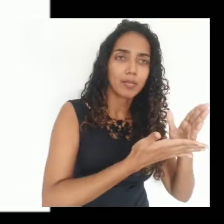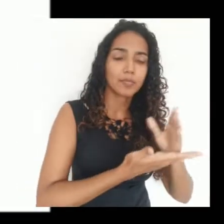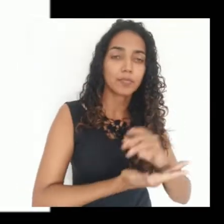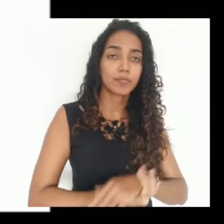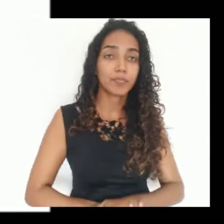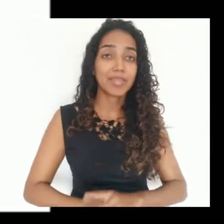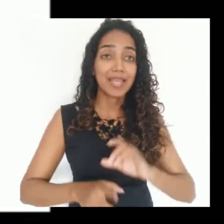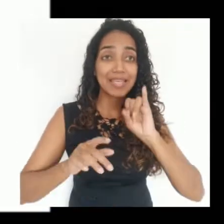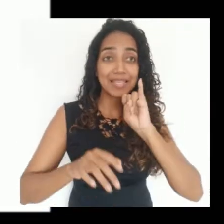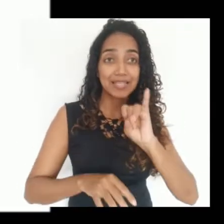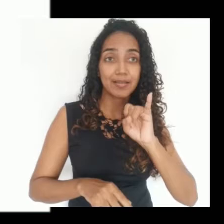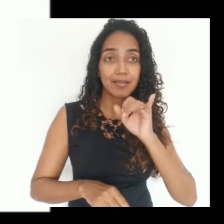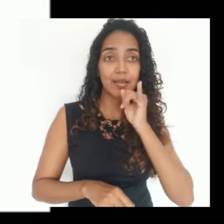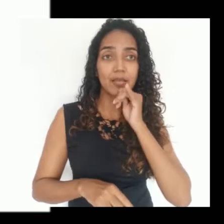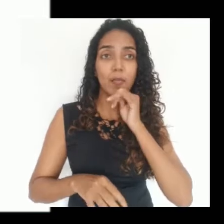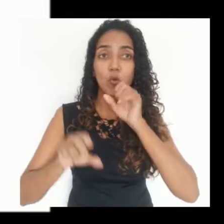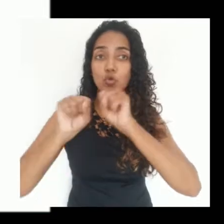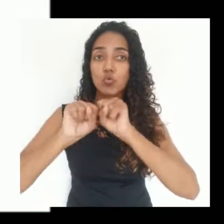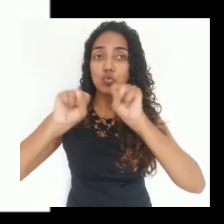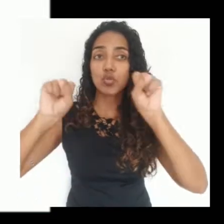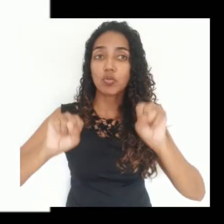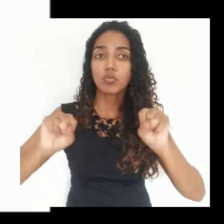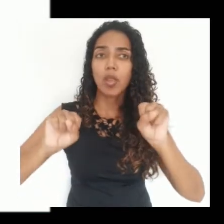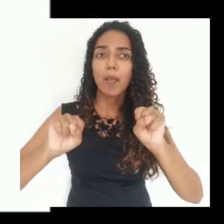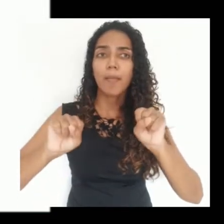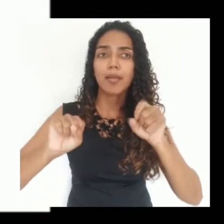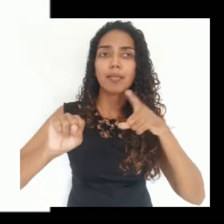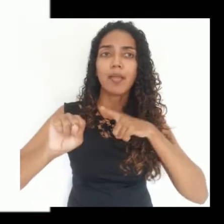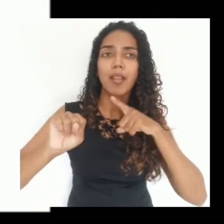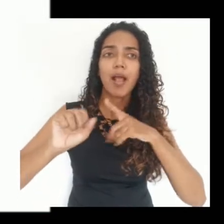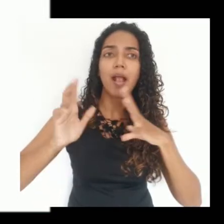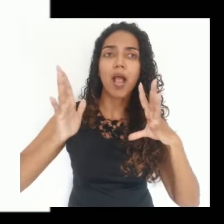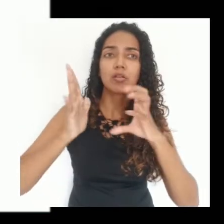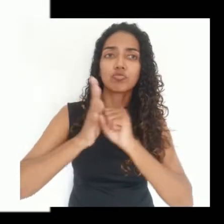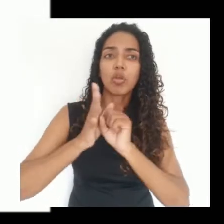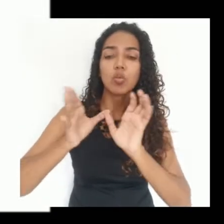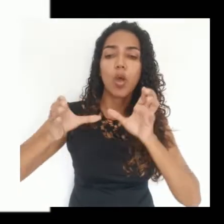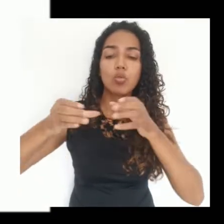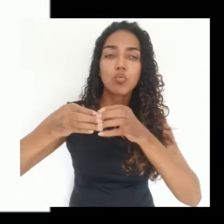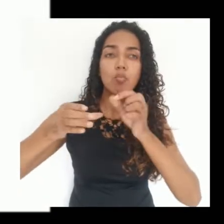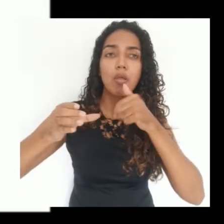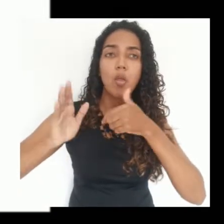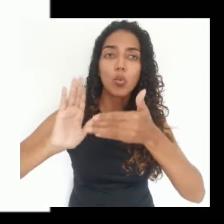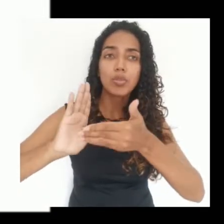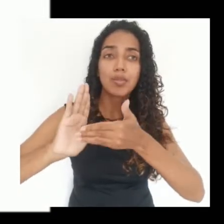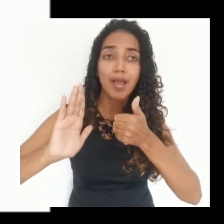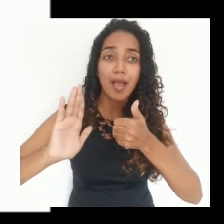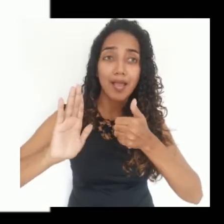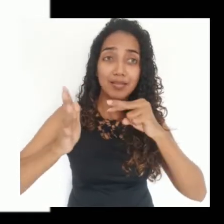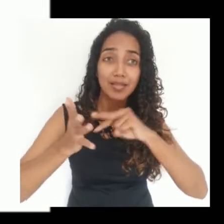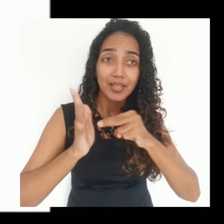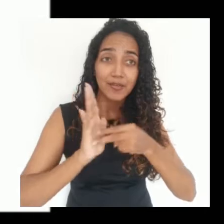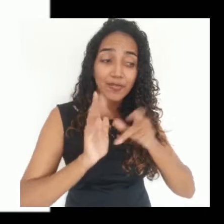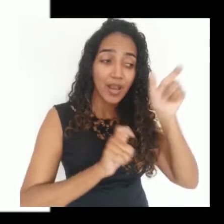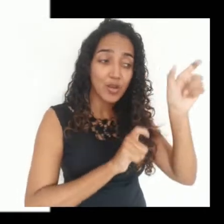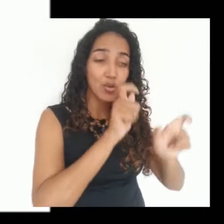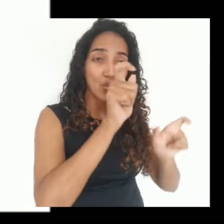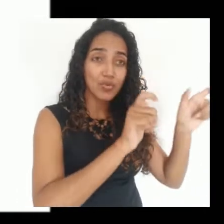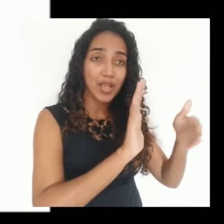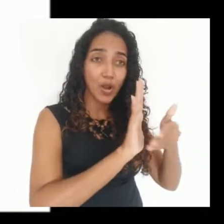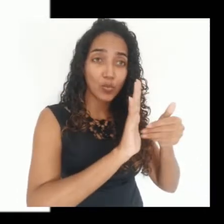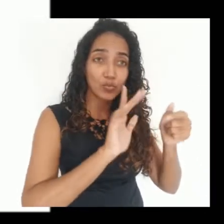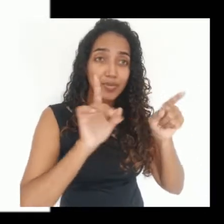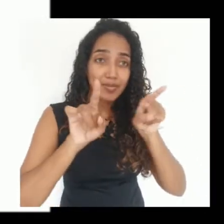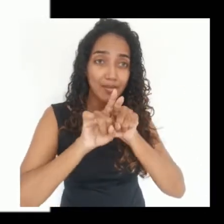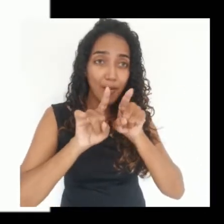eu remover uma turma do sistema, eu não necessariamente vou remover os alunos do sistema. Os alunos, eles possuem vida